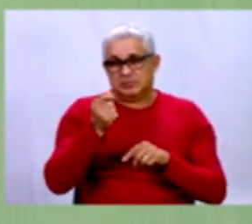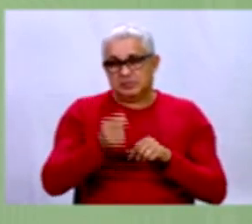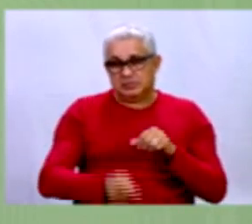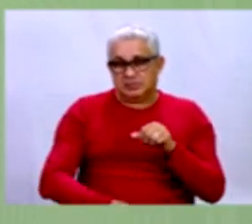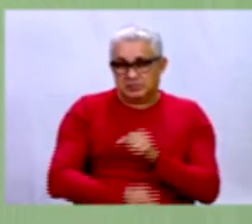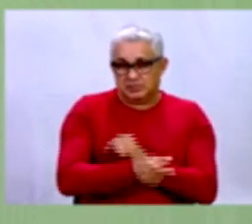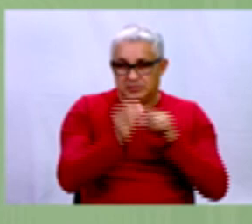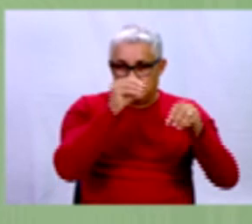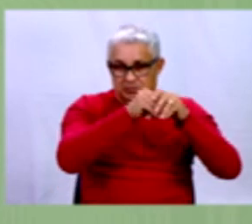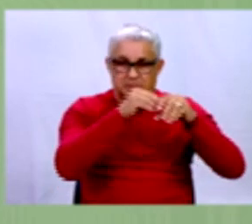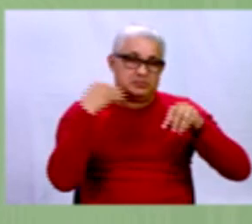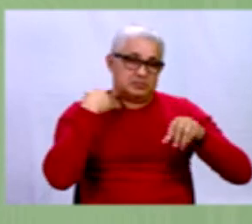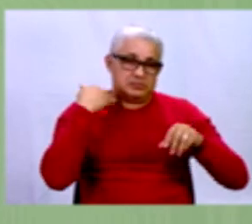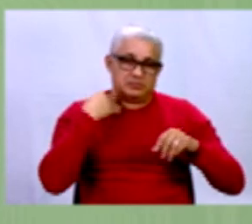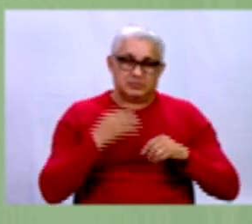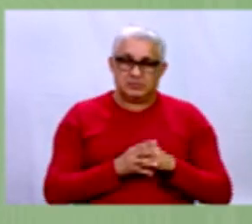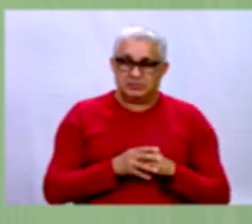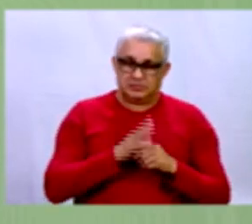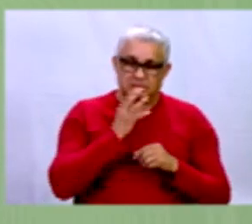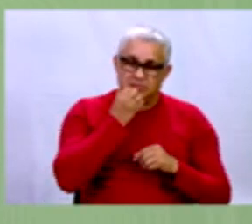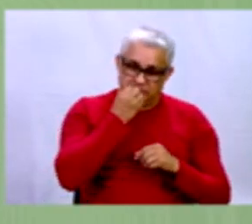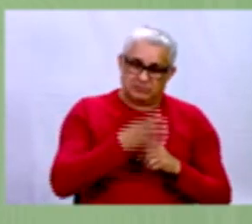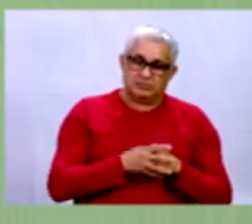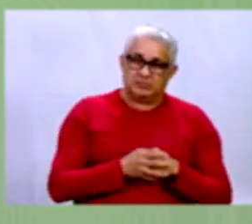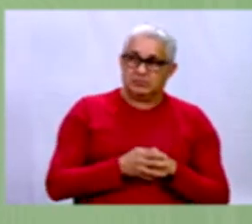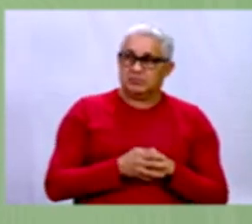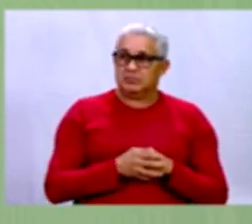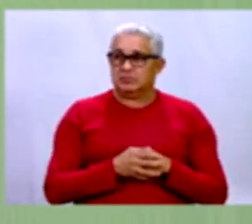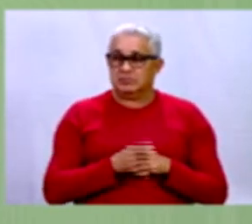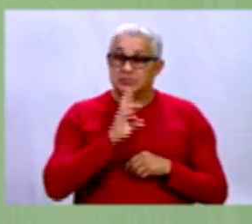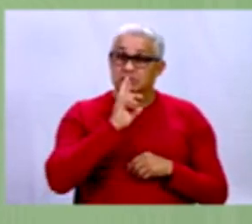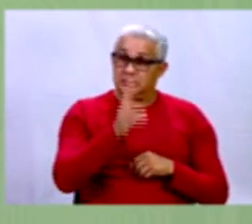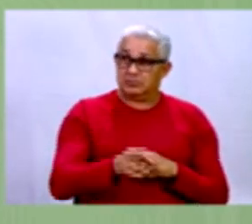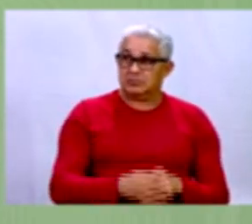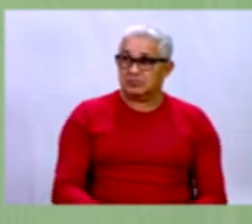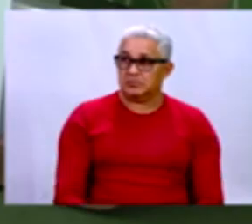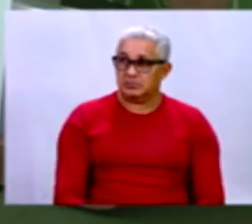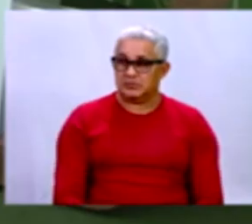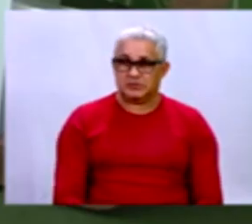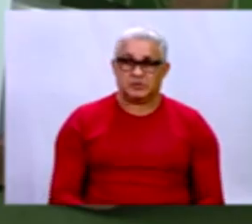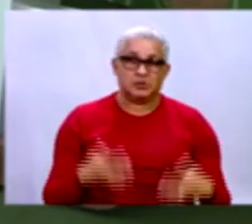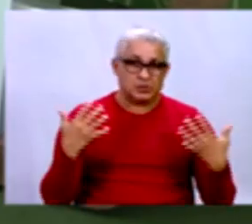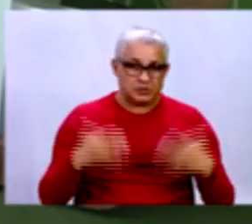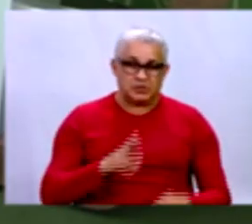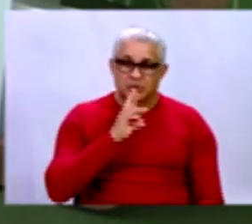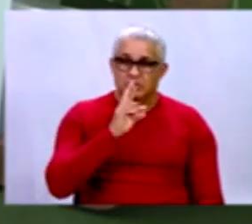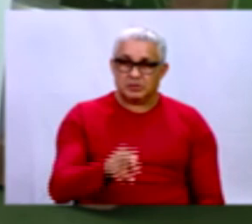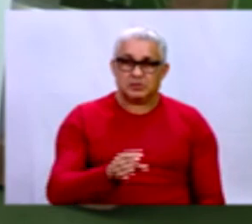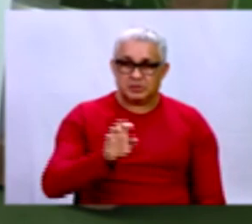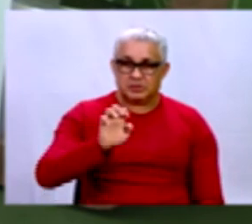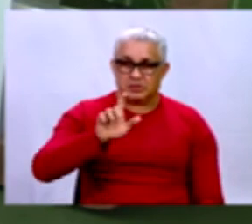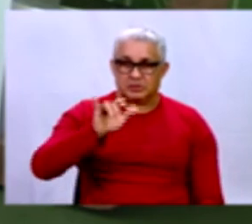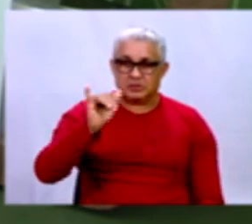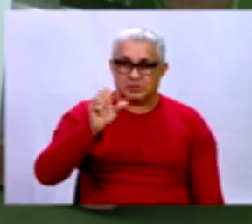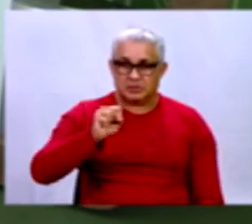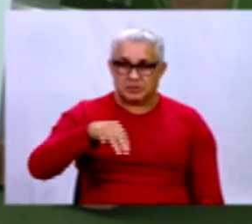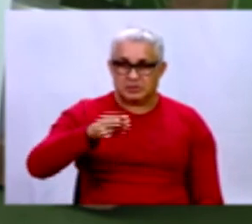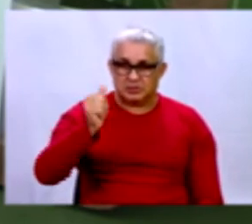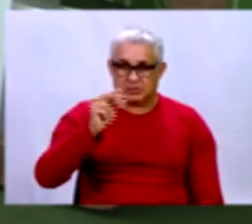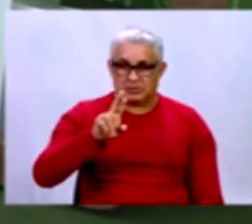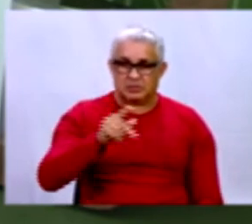veem que vale a pena, né? Alguma resposta? Bastante resposta. A Eliasmar de Presidente